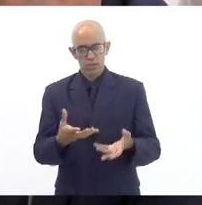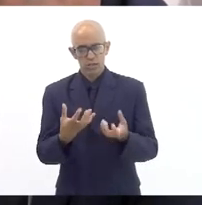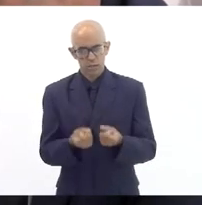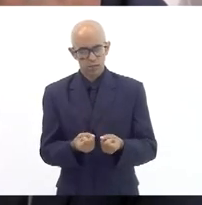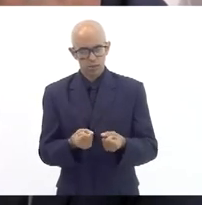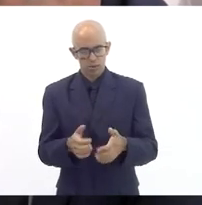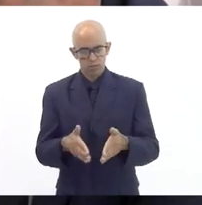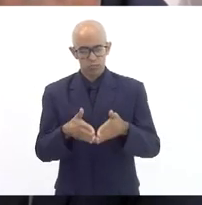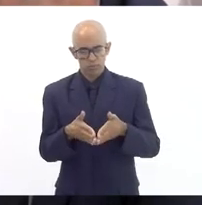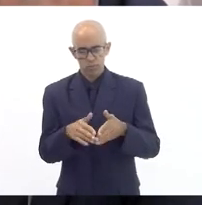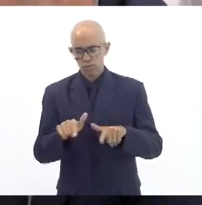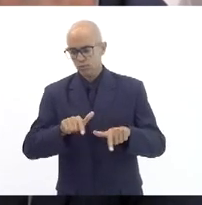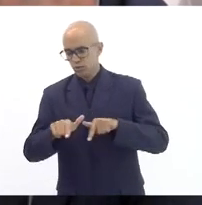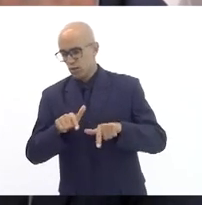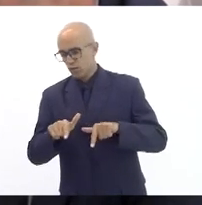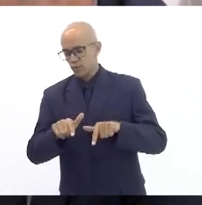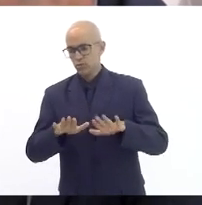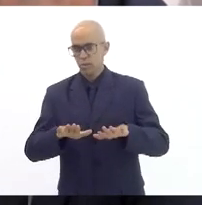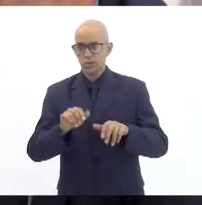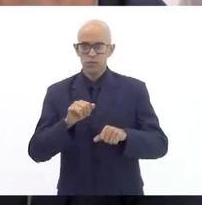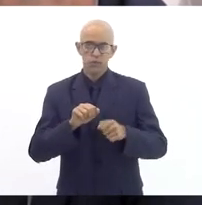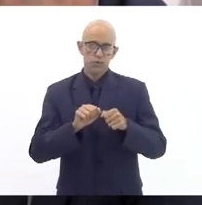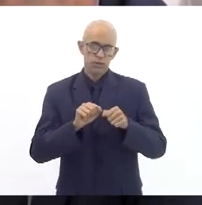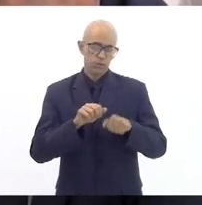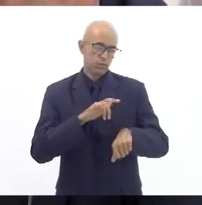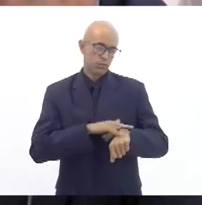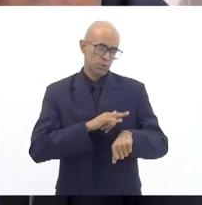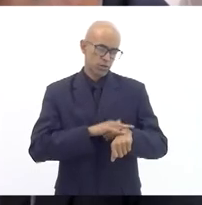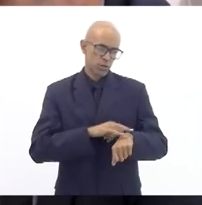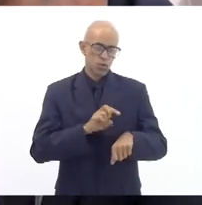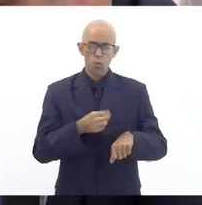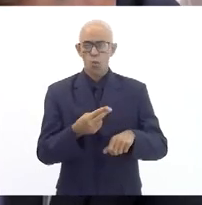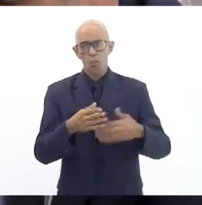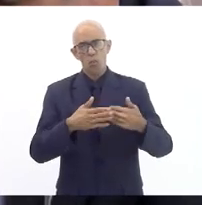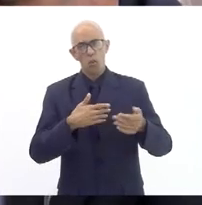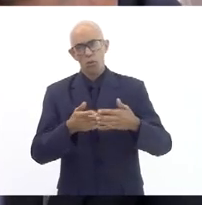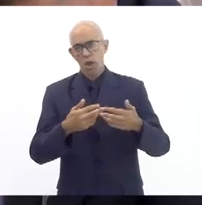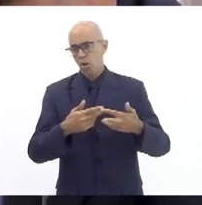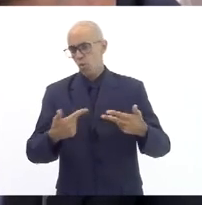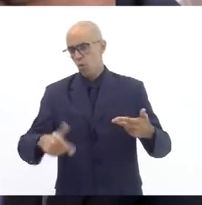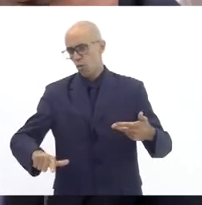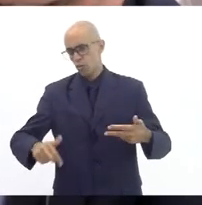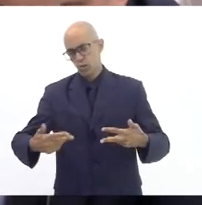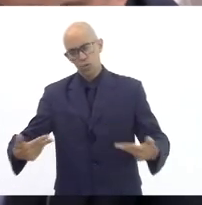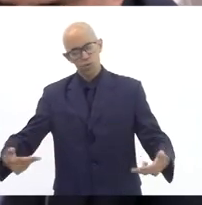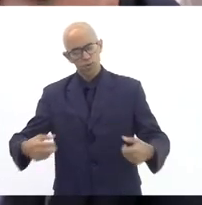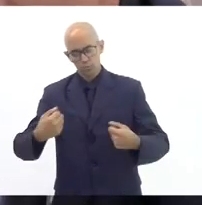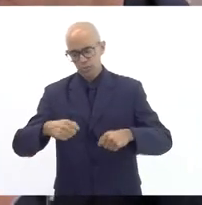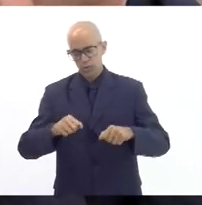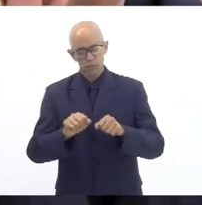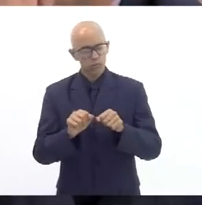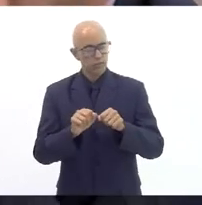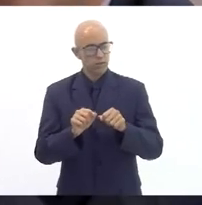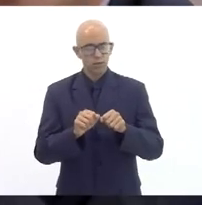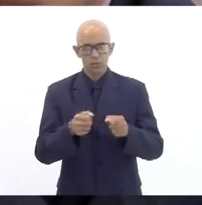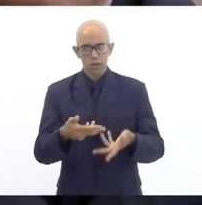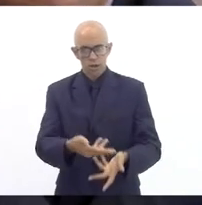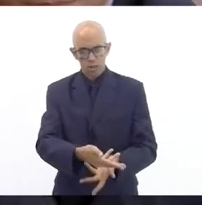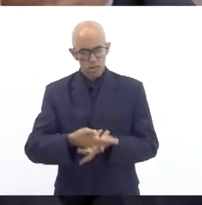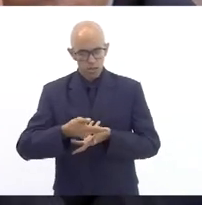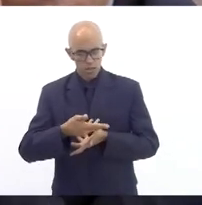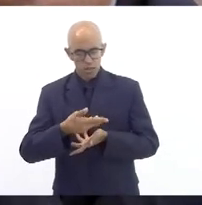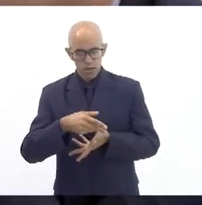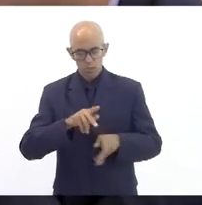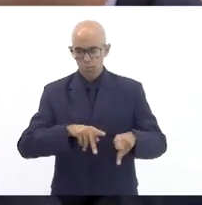E, além de banheiros, nós vamos fazer aquilo que for preciso e importante para atender os passageiros, os nossos clientes. Mas é possível fazer